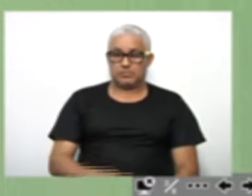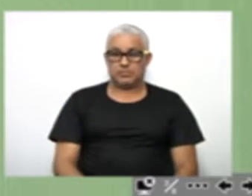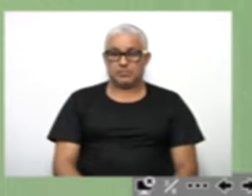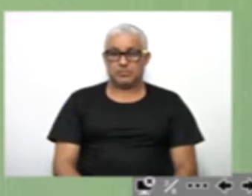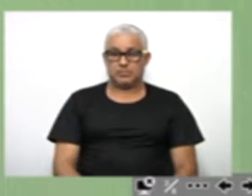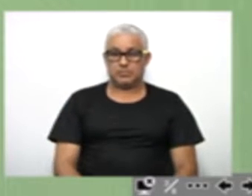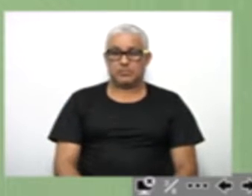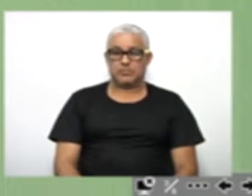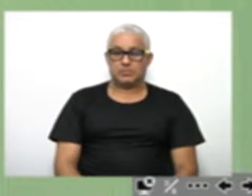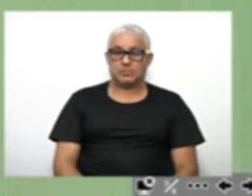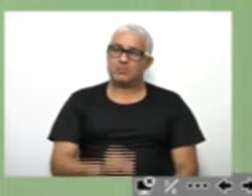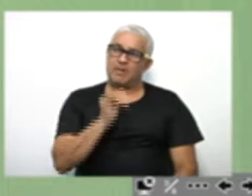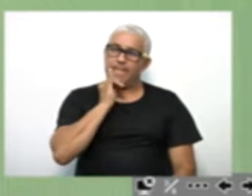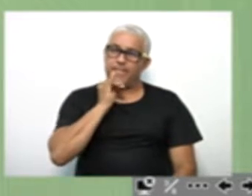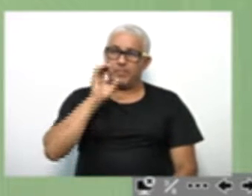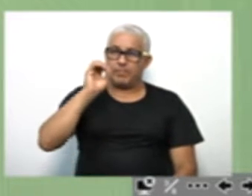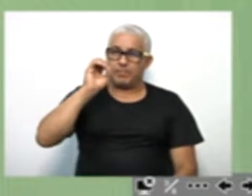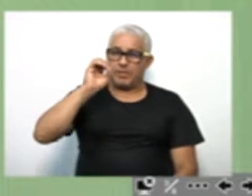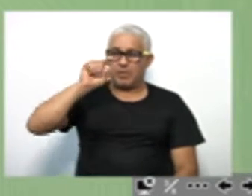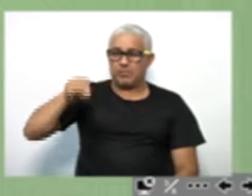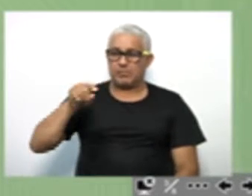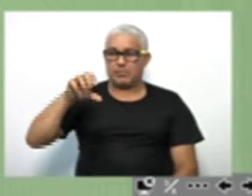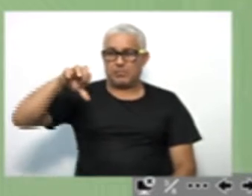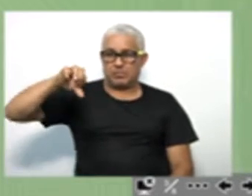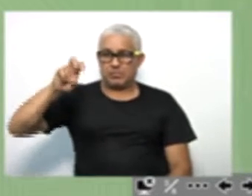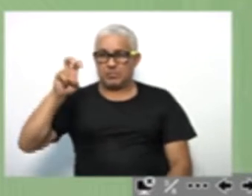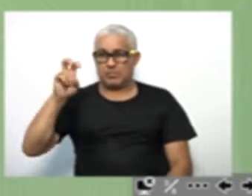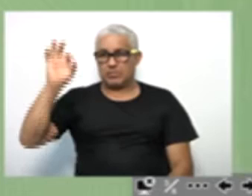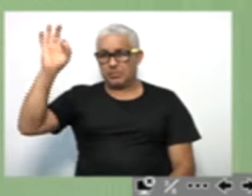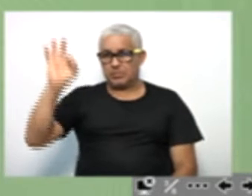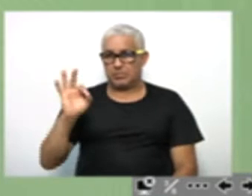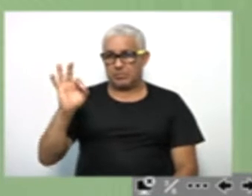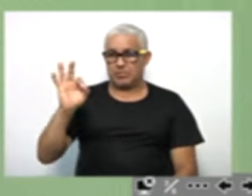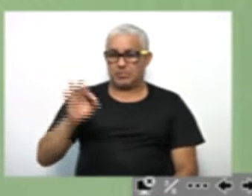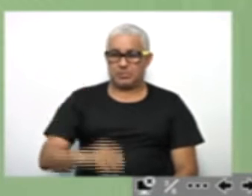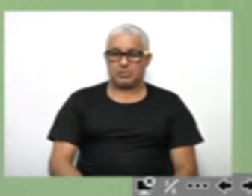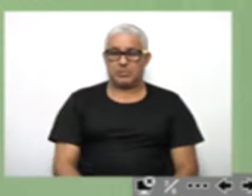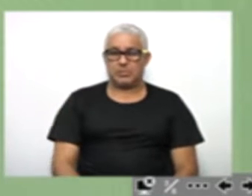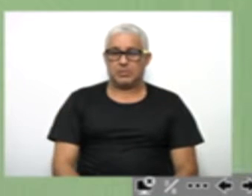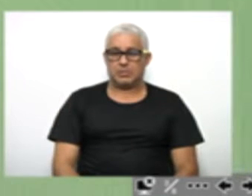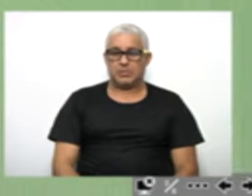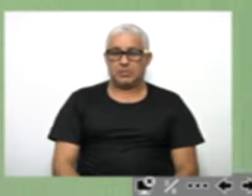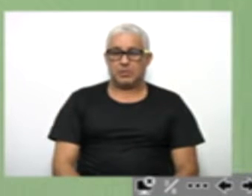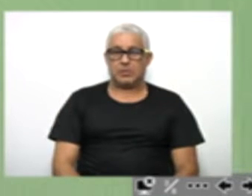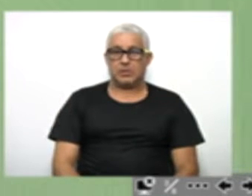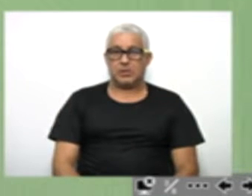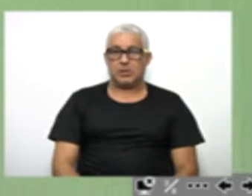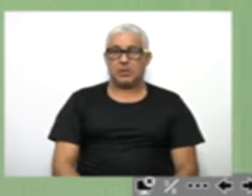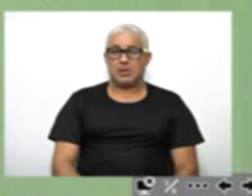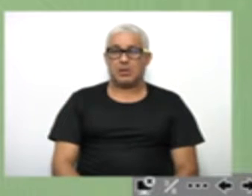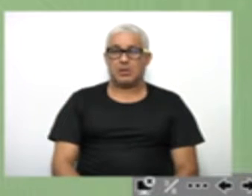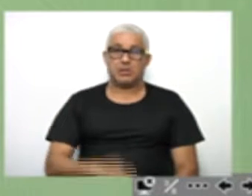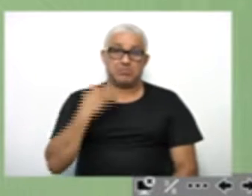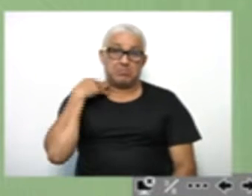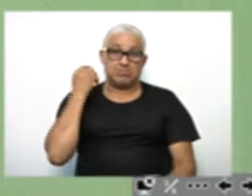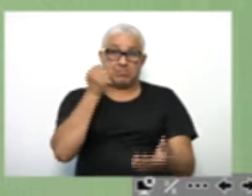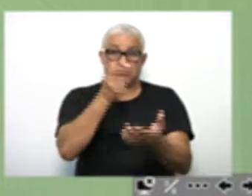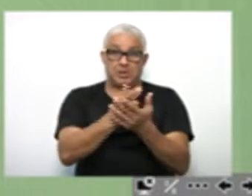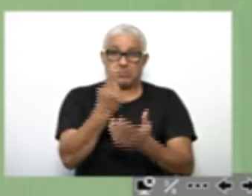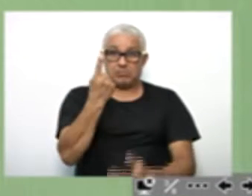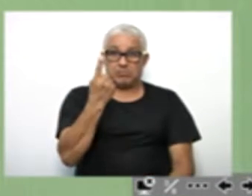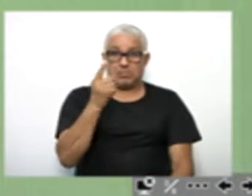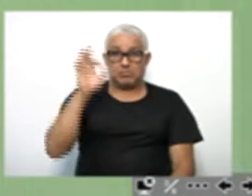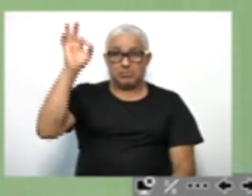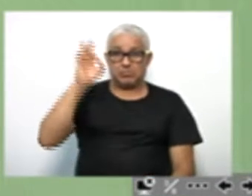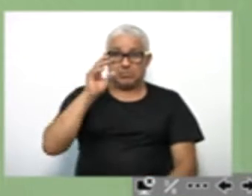supor que ele renda 95%, 0,95. E o banco vai pagar 1% em